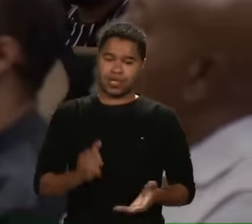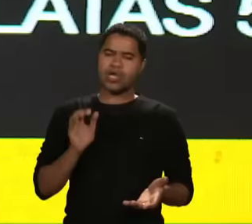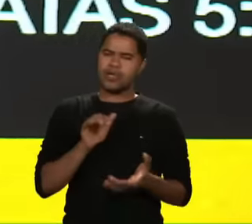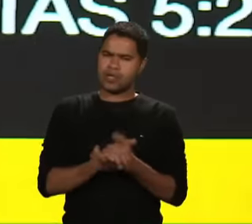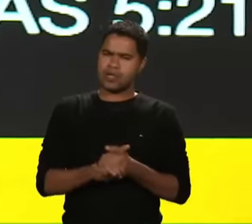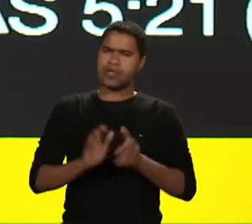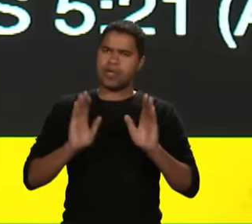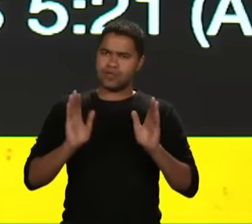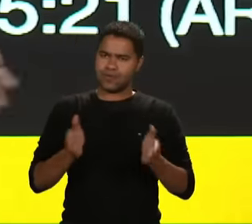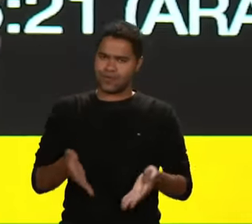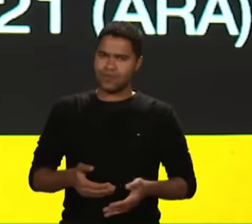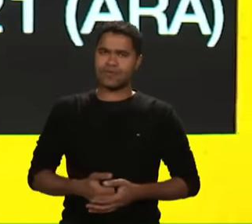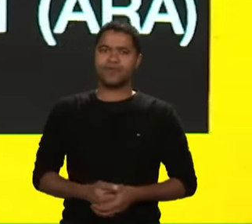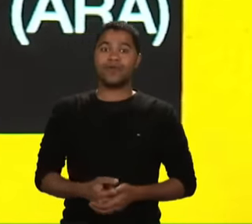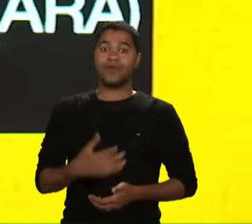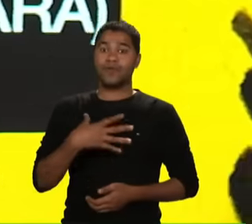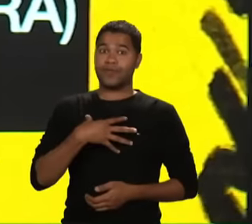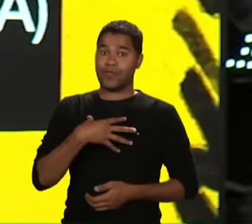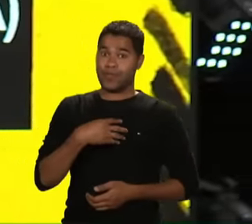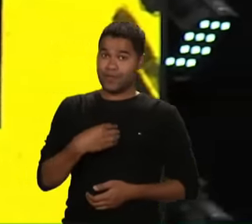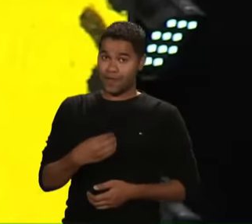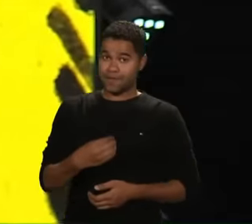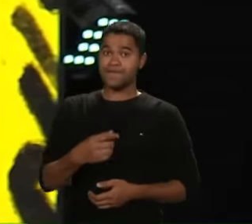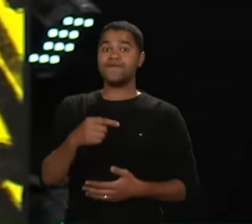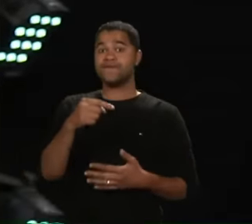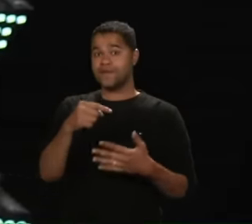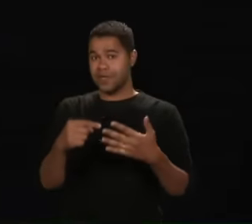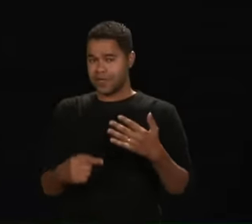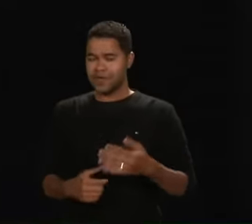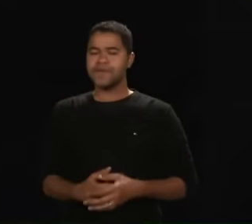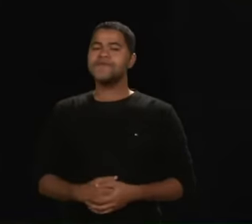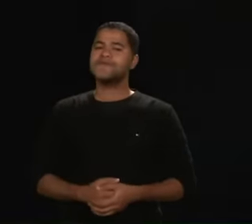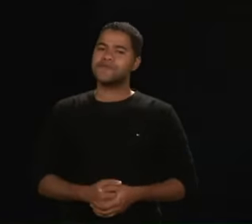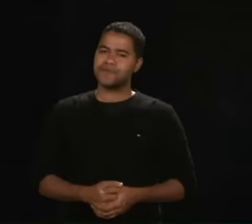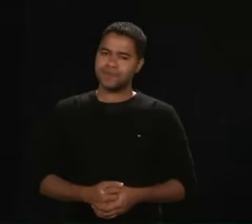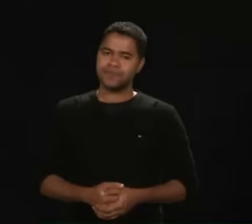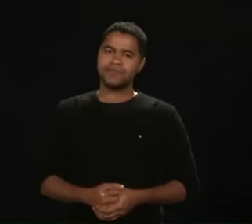Casou. Tem filhos.